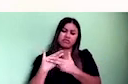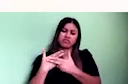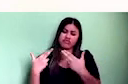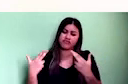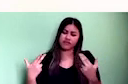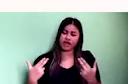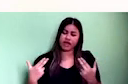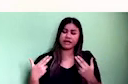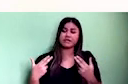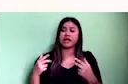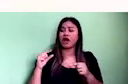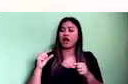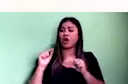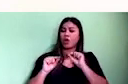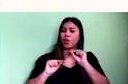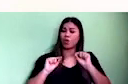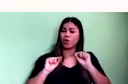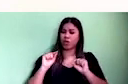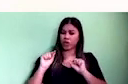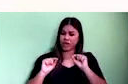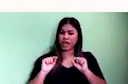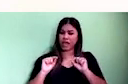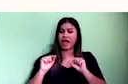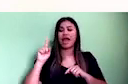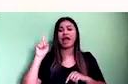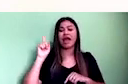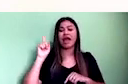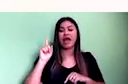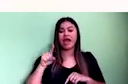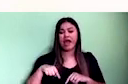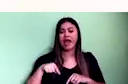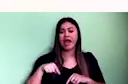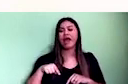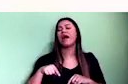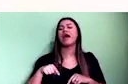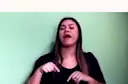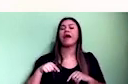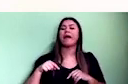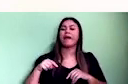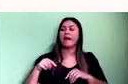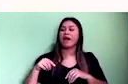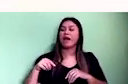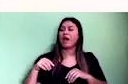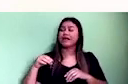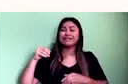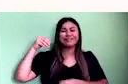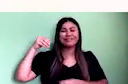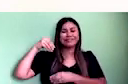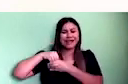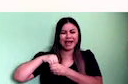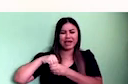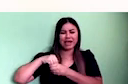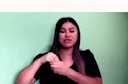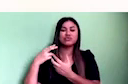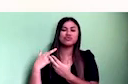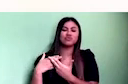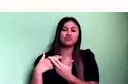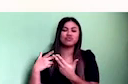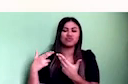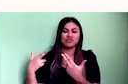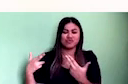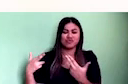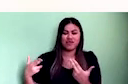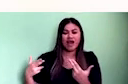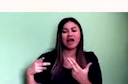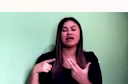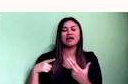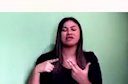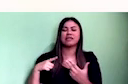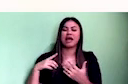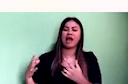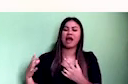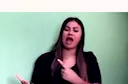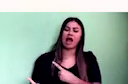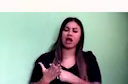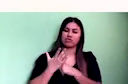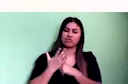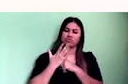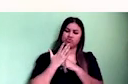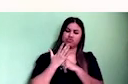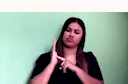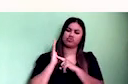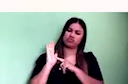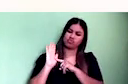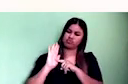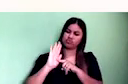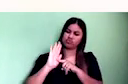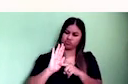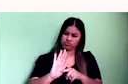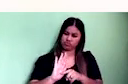planta, Deus foi muito sábio, né? A própria planta, ela já produz alguns outros componentes, né? Que já ajudam a não